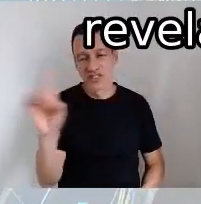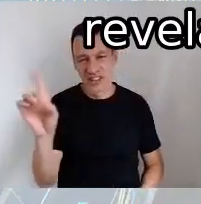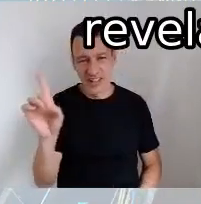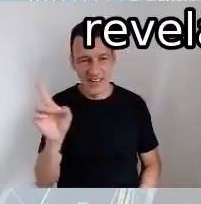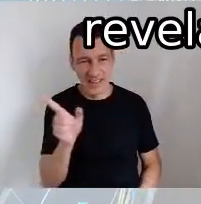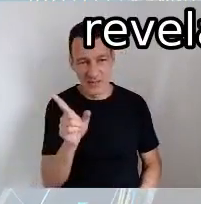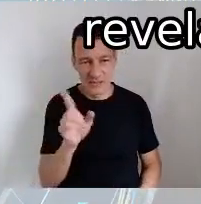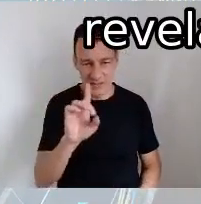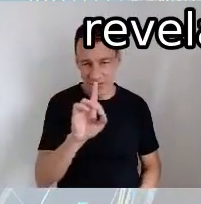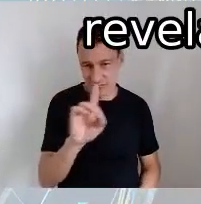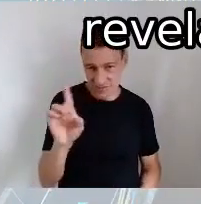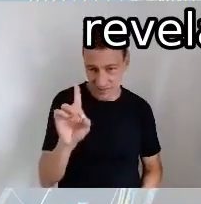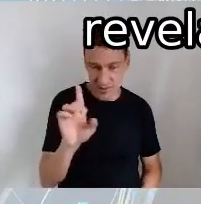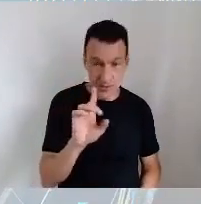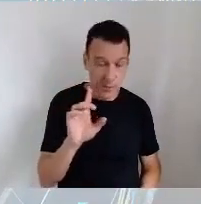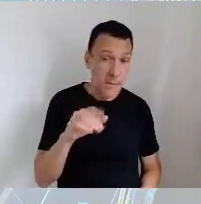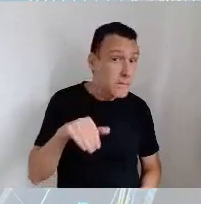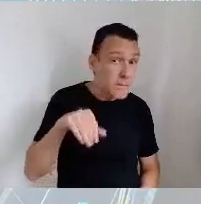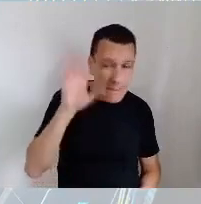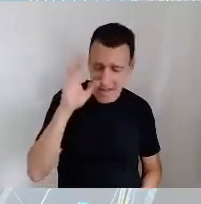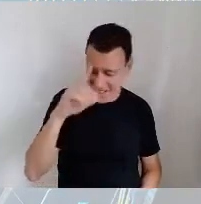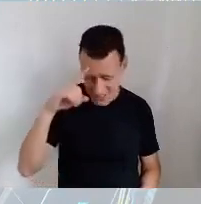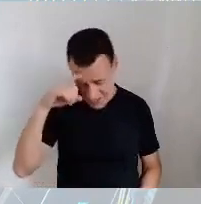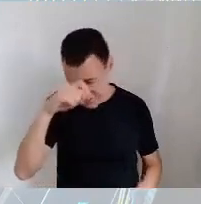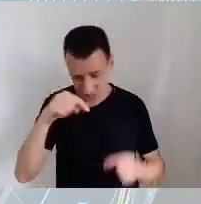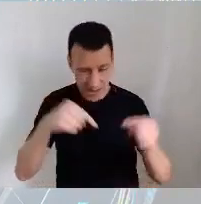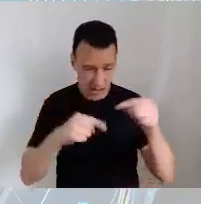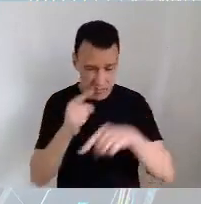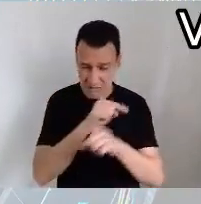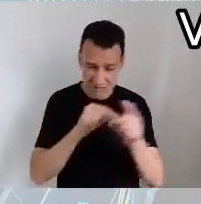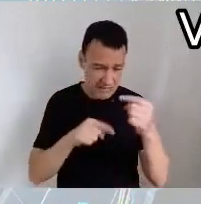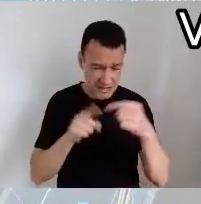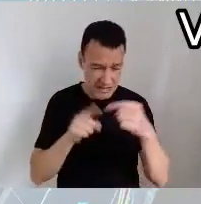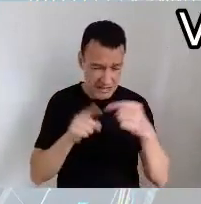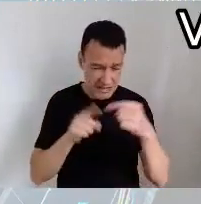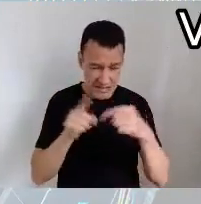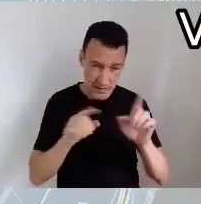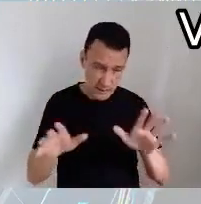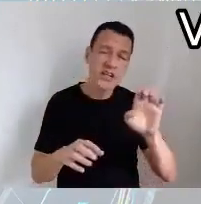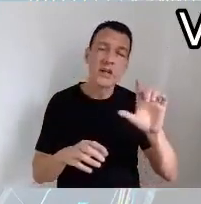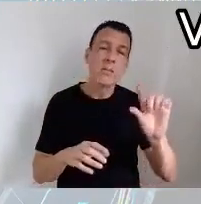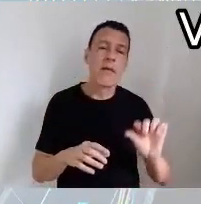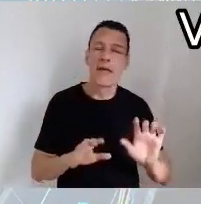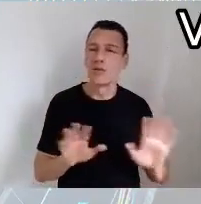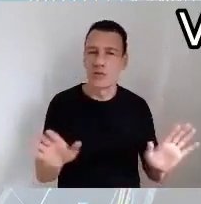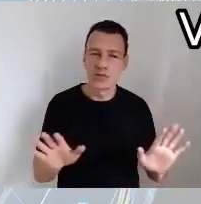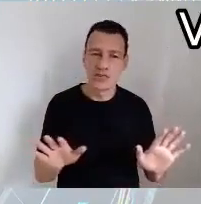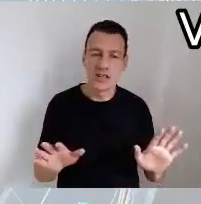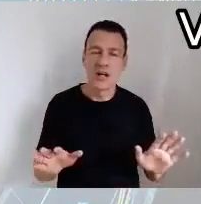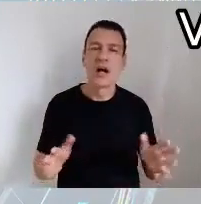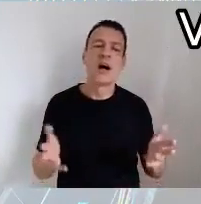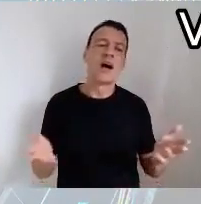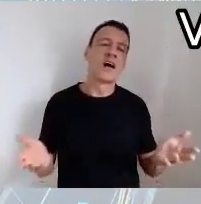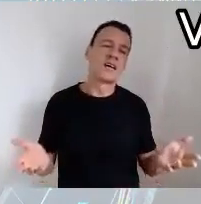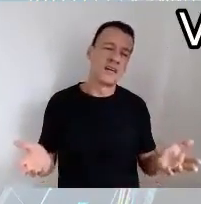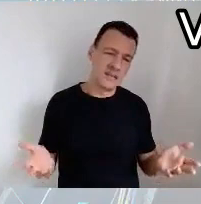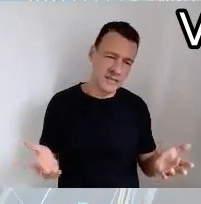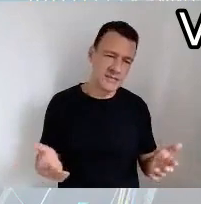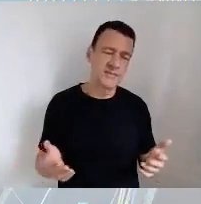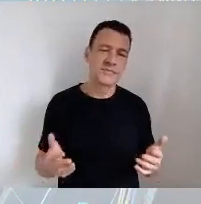a figura que tá mais à esquerda e consequentemente tudo fica mais complicado você começa a ter que eventualmente traçar alguns